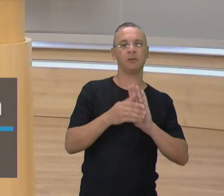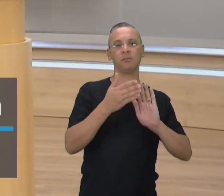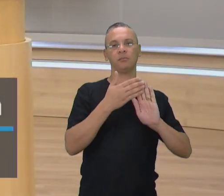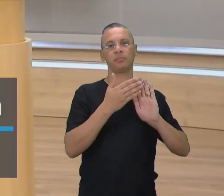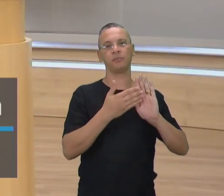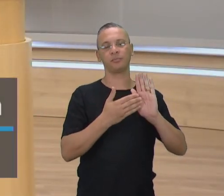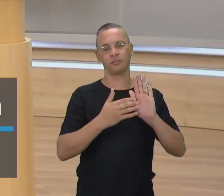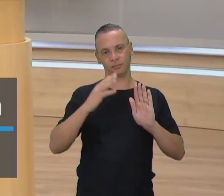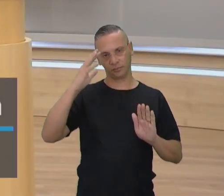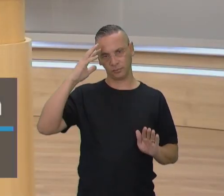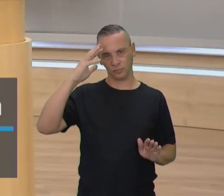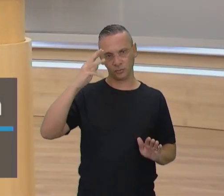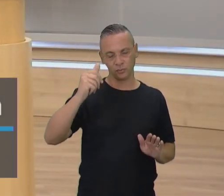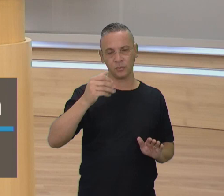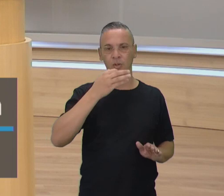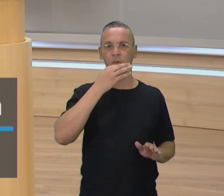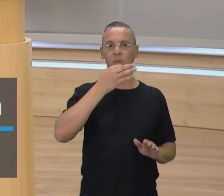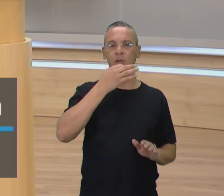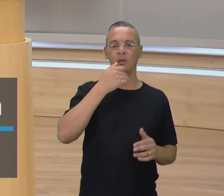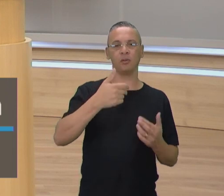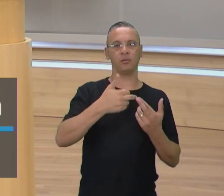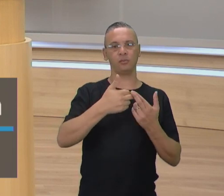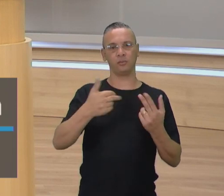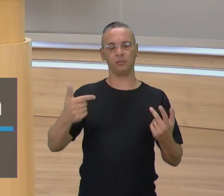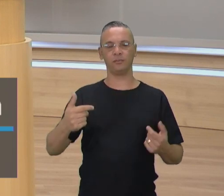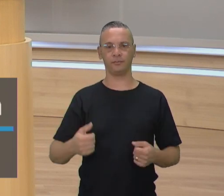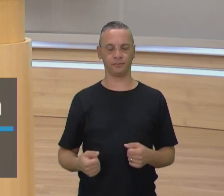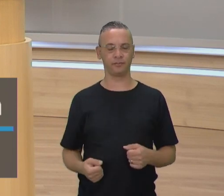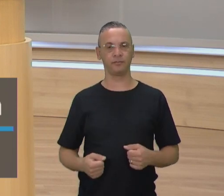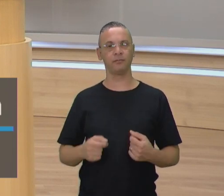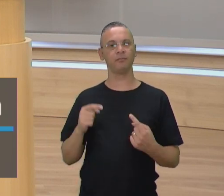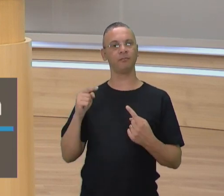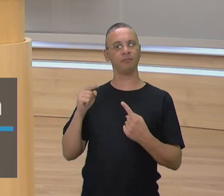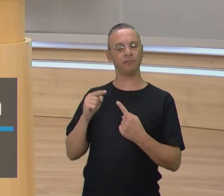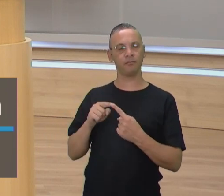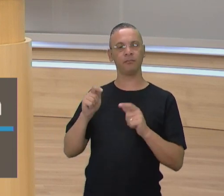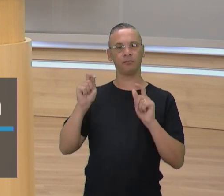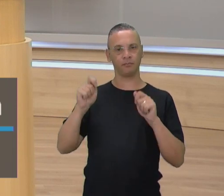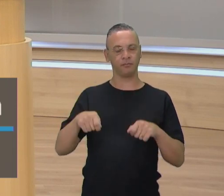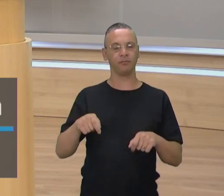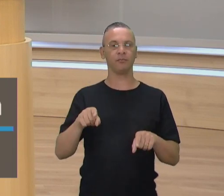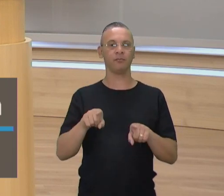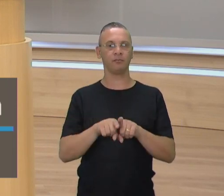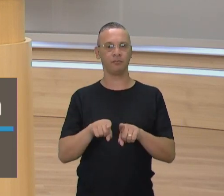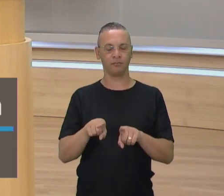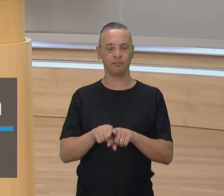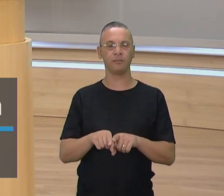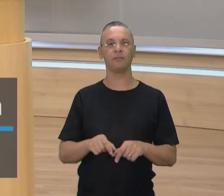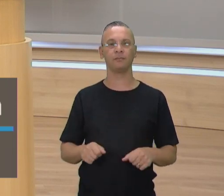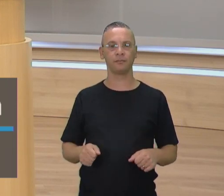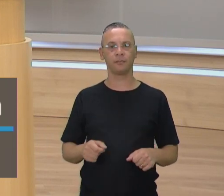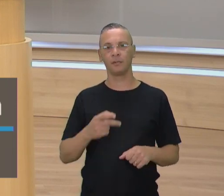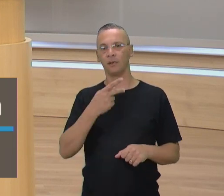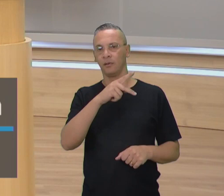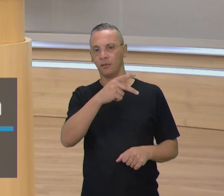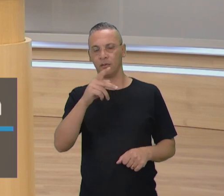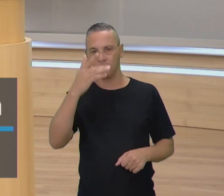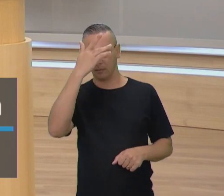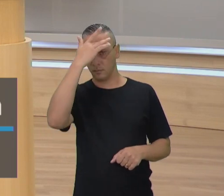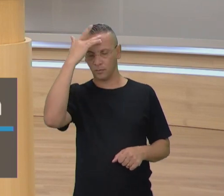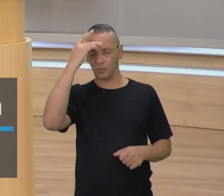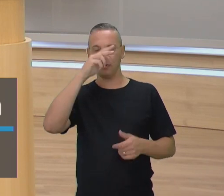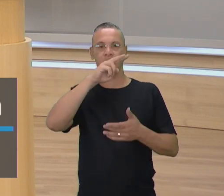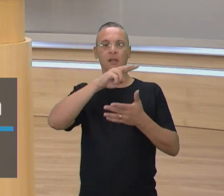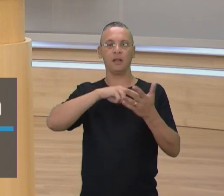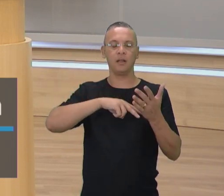gente opina. Então, o observatório abre esse espaço. Esse observatório da imprensa, ele abre esse espaço para que os